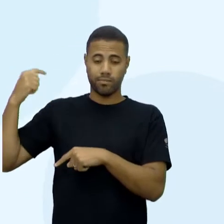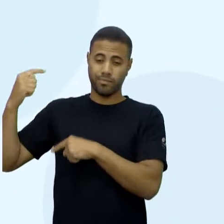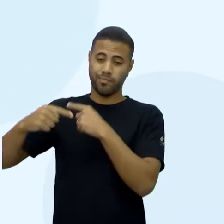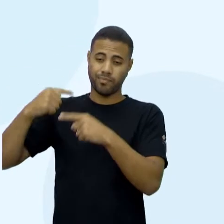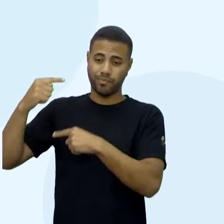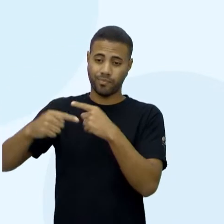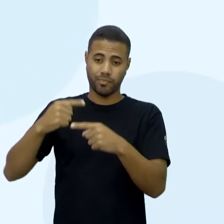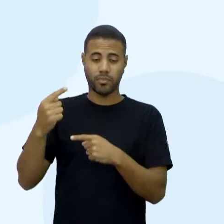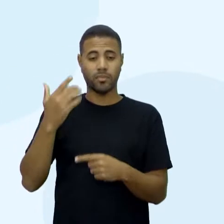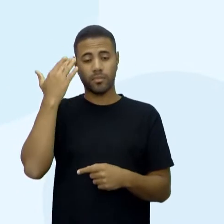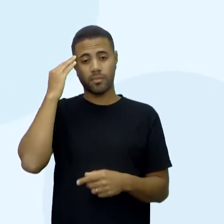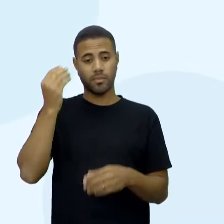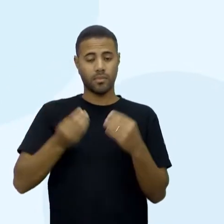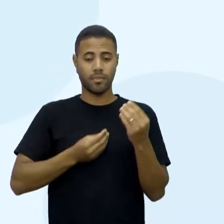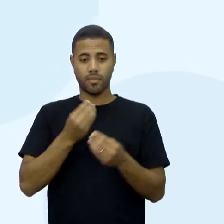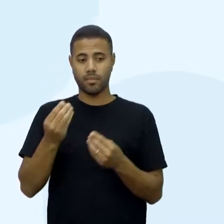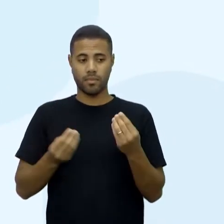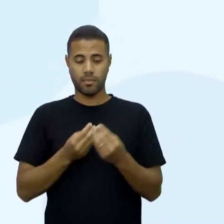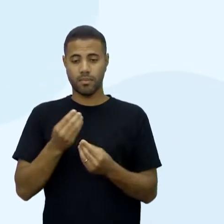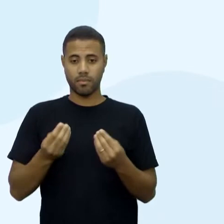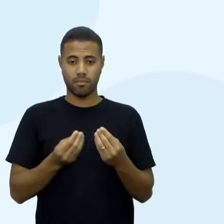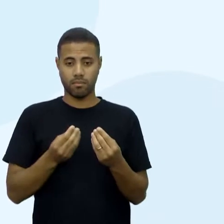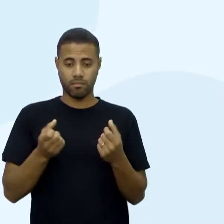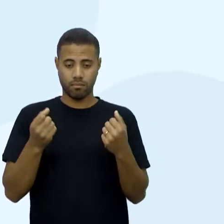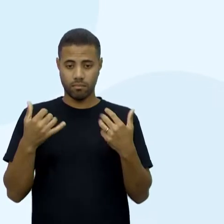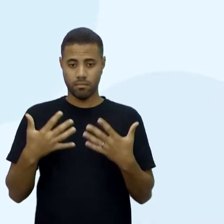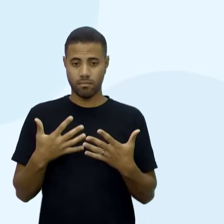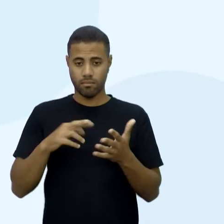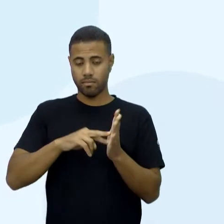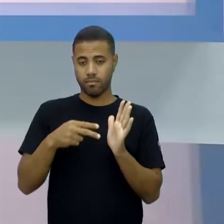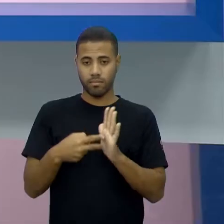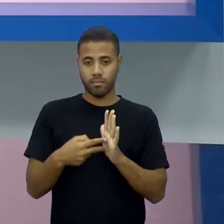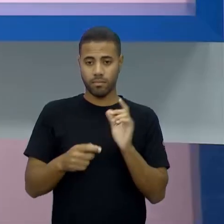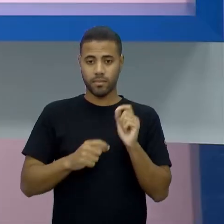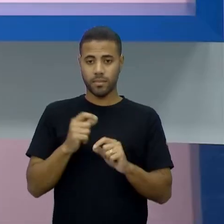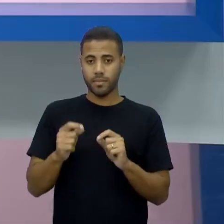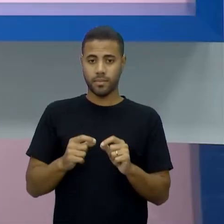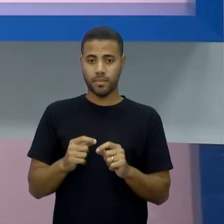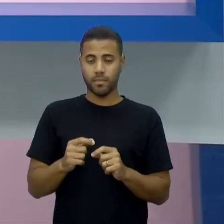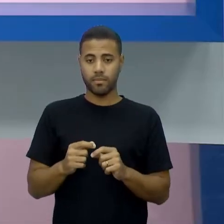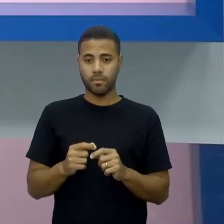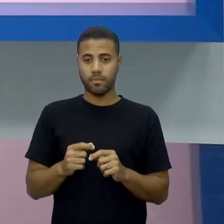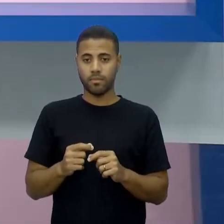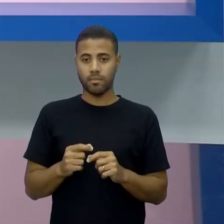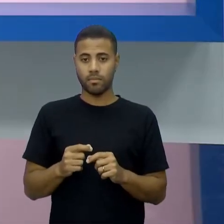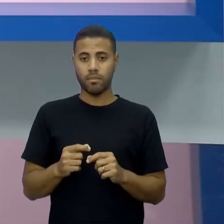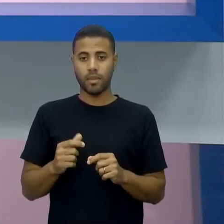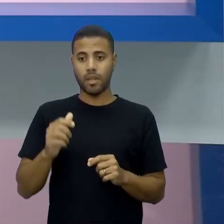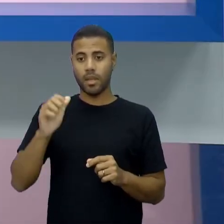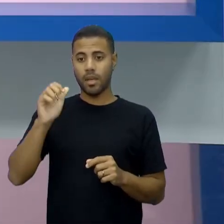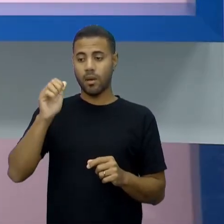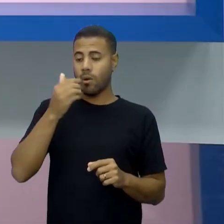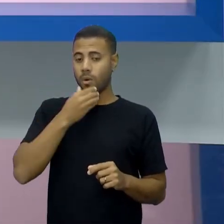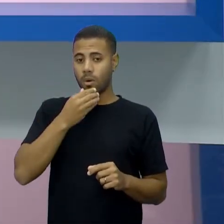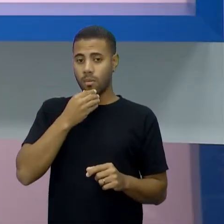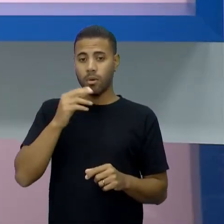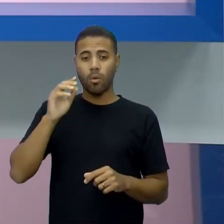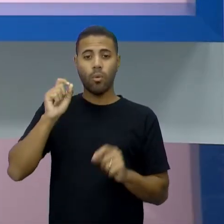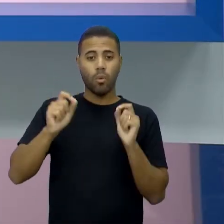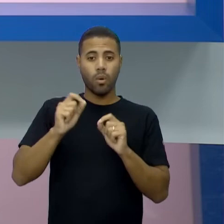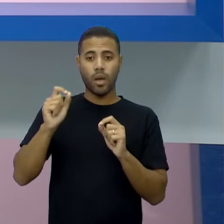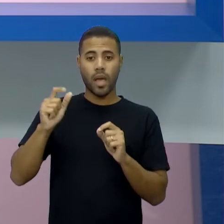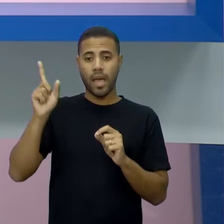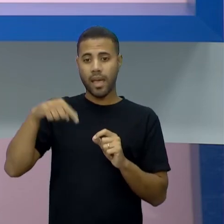Então, vamos entender aí o que esse pedacinho quer dizer. O Alexandre Magno, ele era conhecido como Alexandre